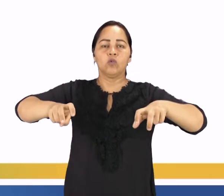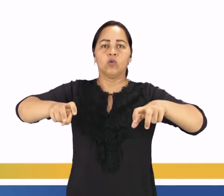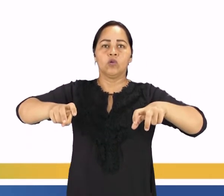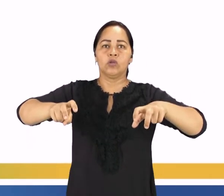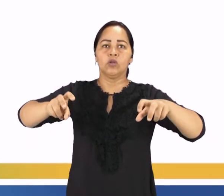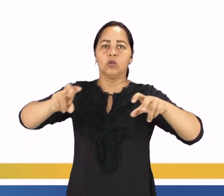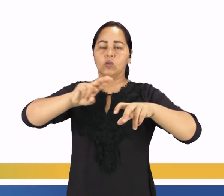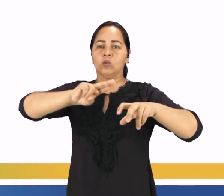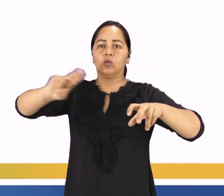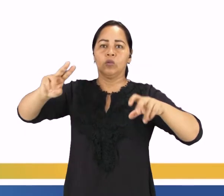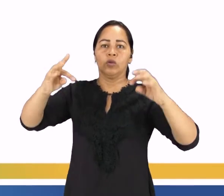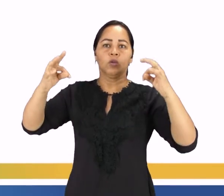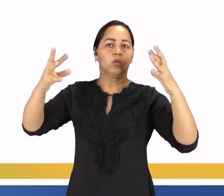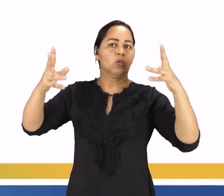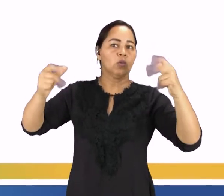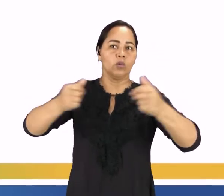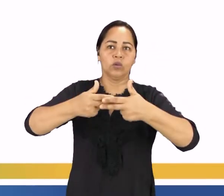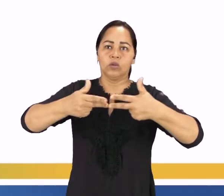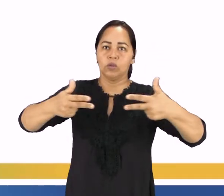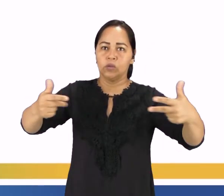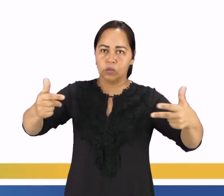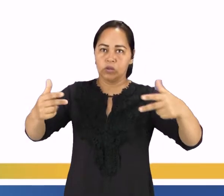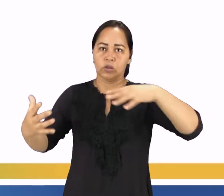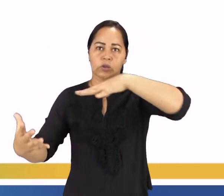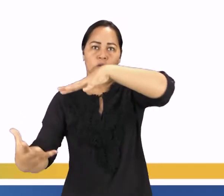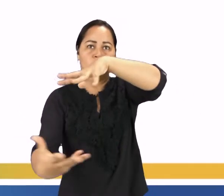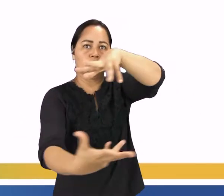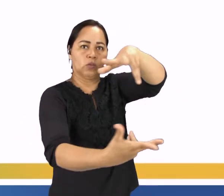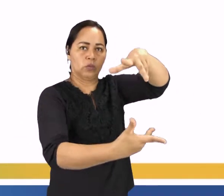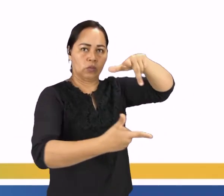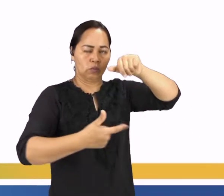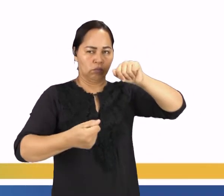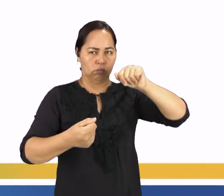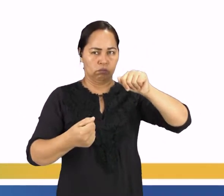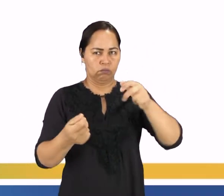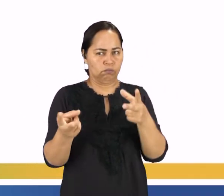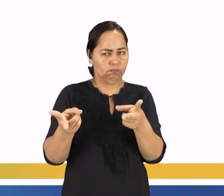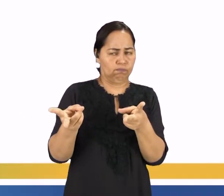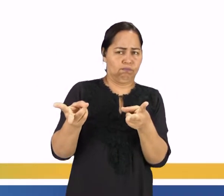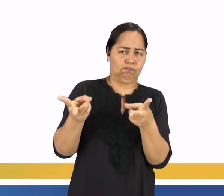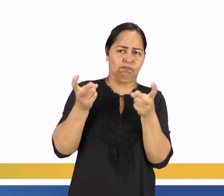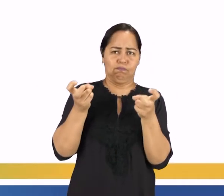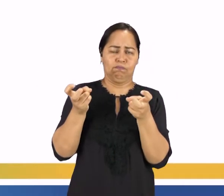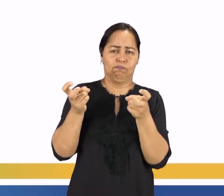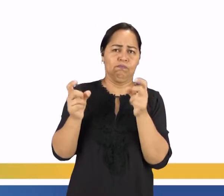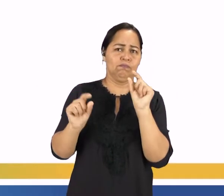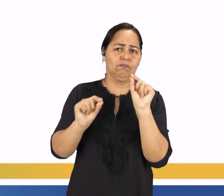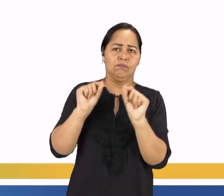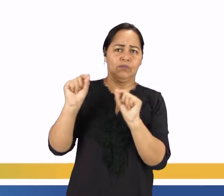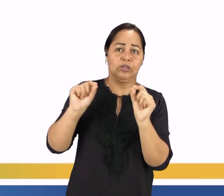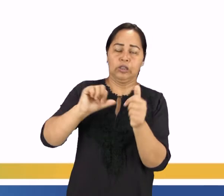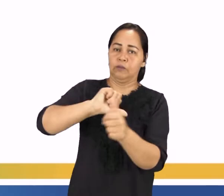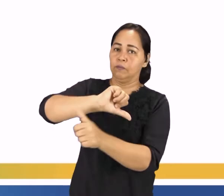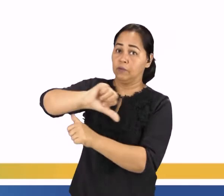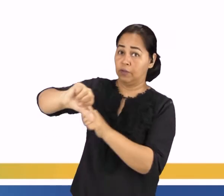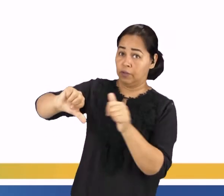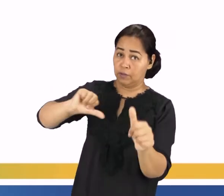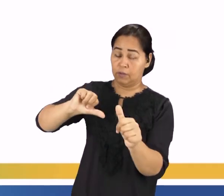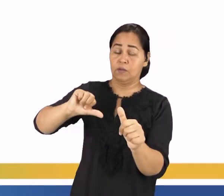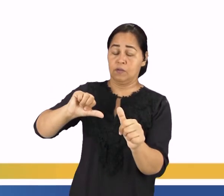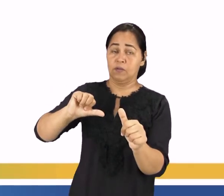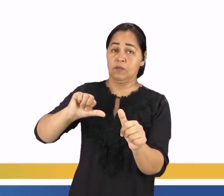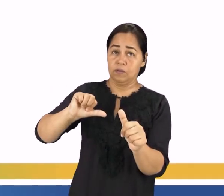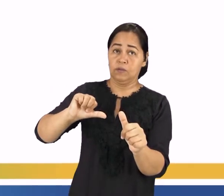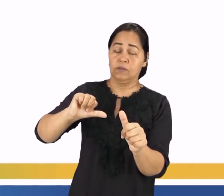nombre todavía, las pampas planetárias. Conseguimos perceber claramente aí essa mudança, desse tom